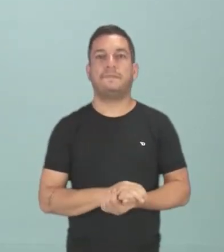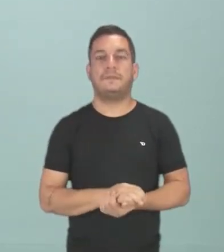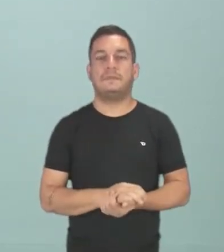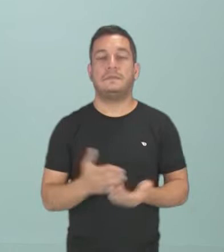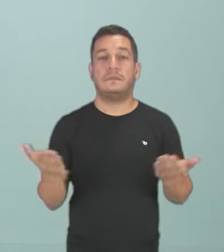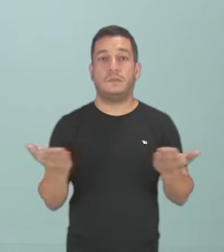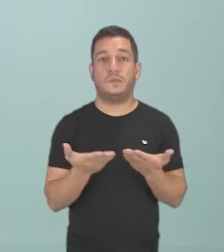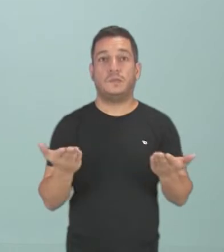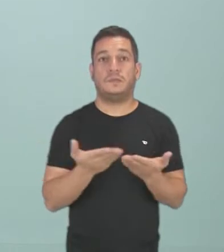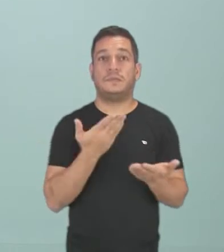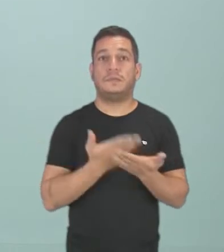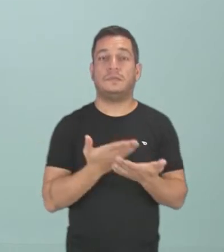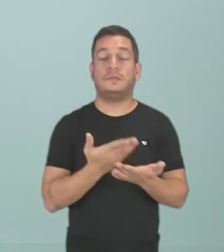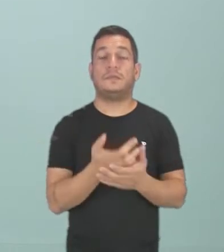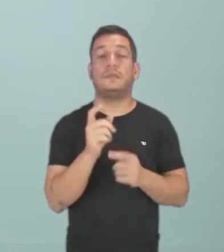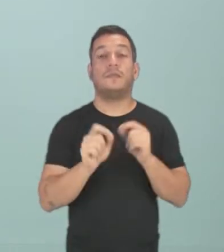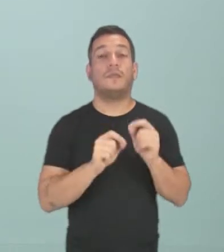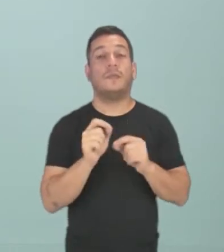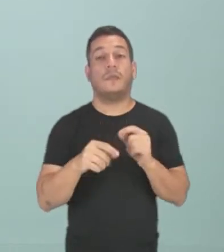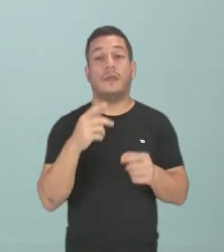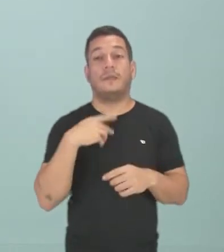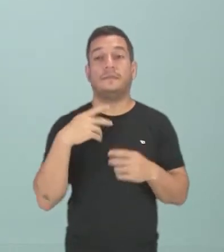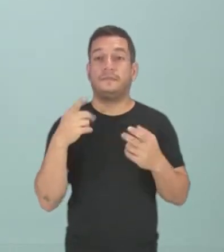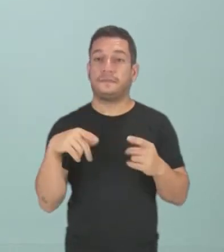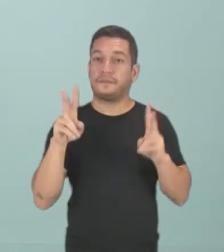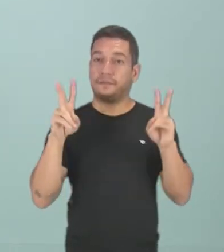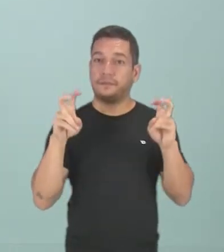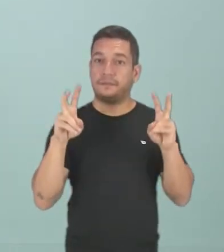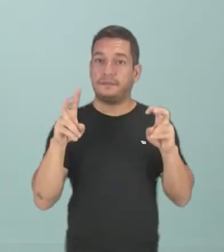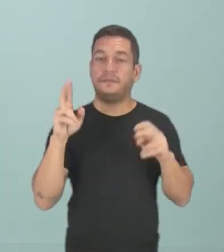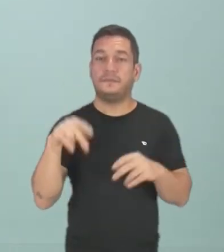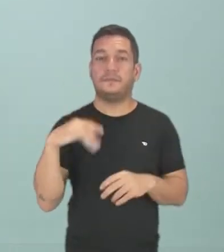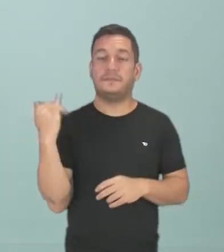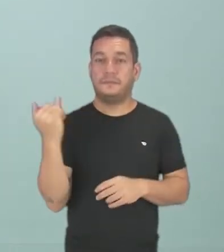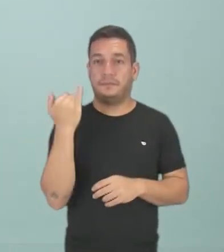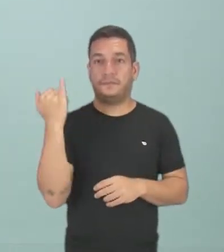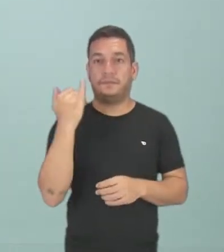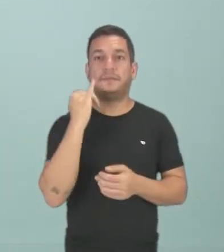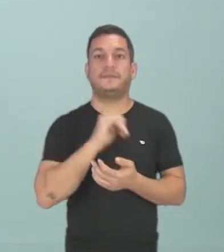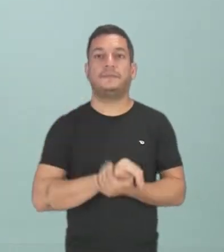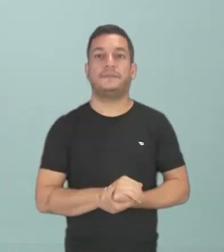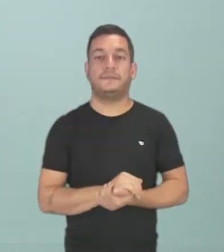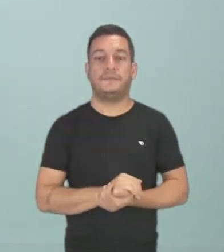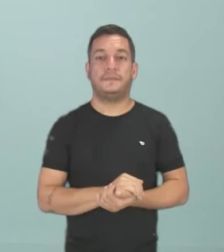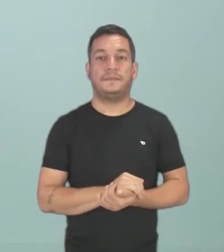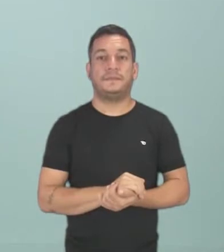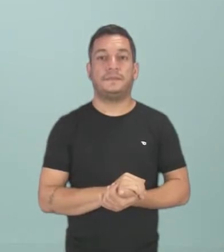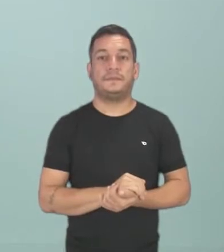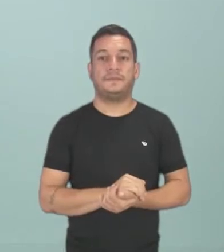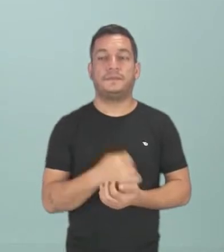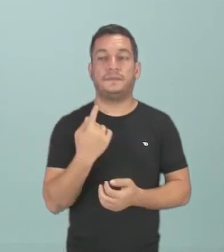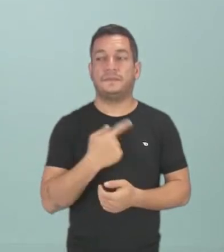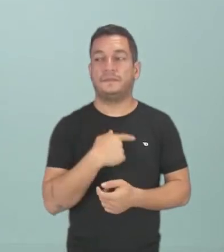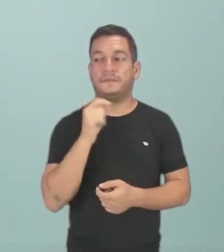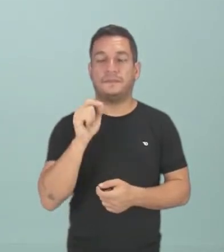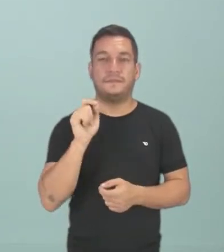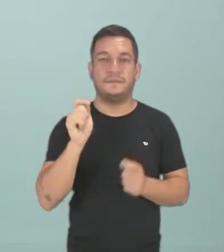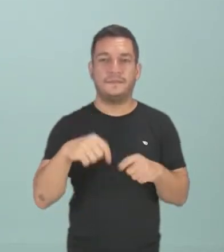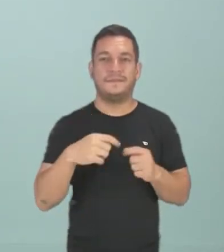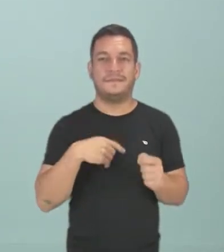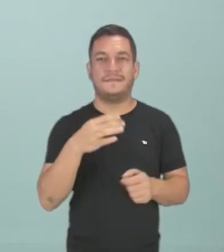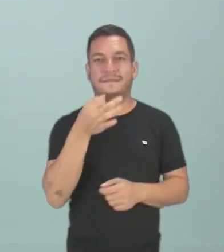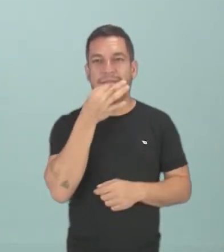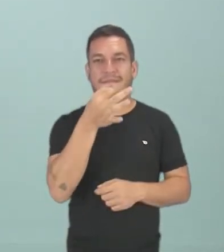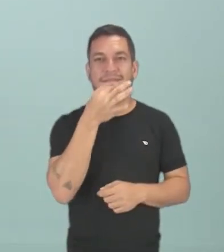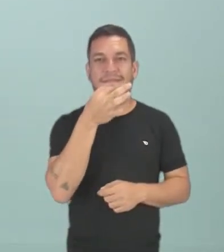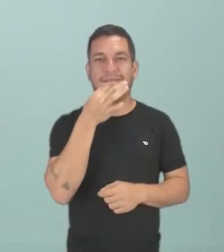Então, hoje a nossa aula vai girar em torno de um assunto bem interessante, no qual podemos estabelecer nossas